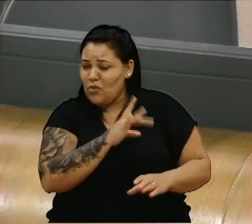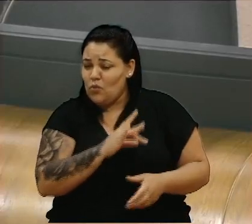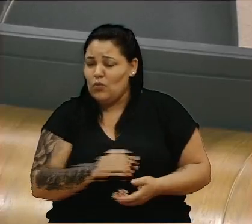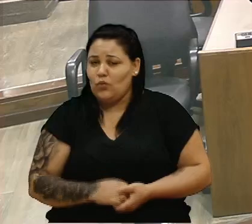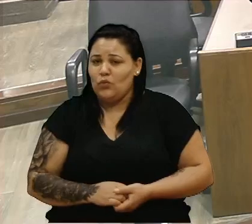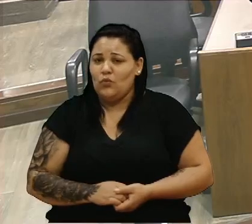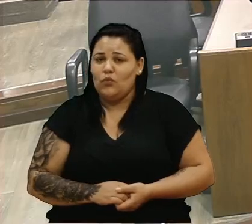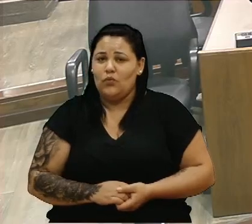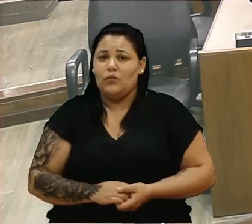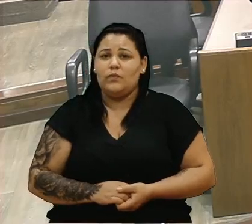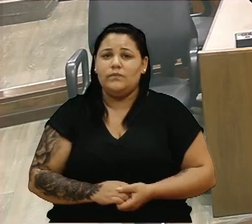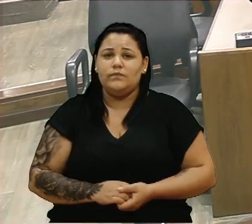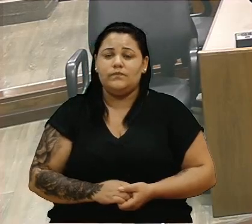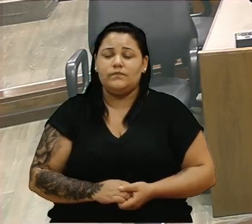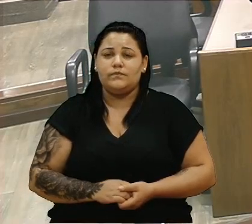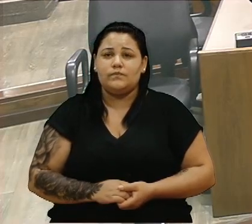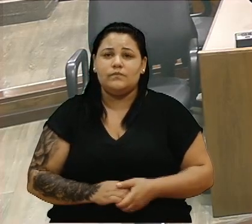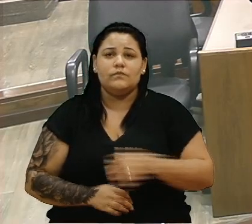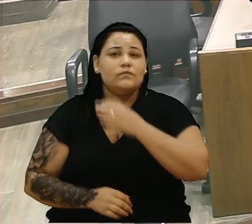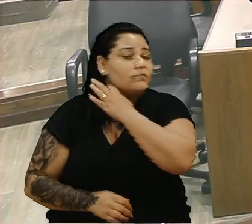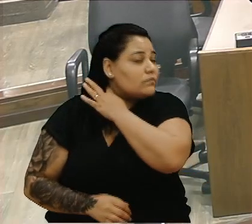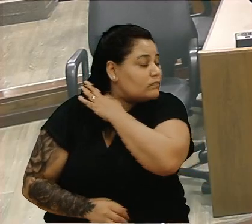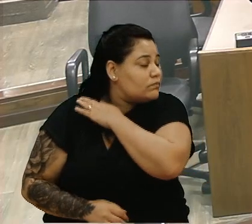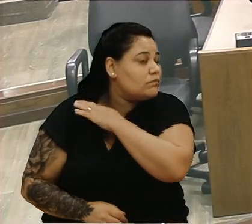para o vereador Cláudio.